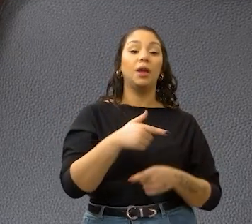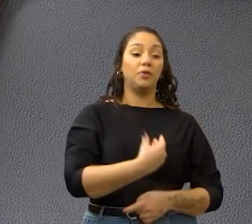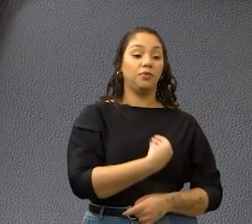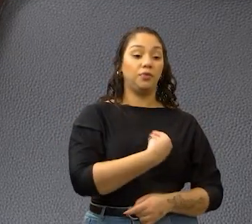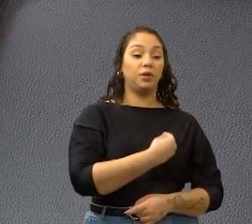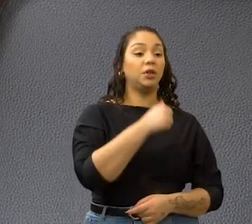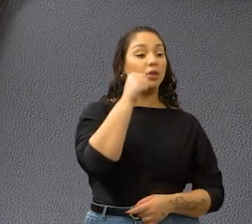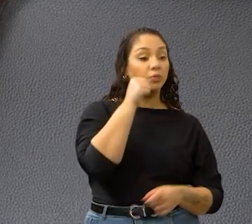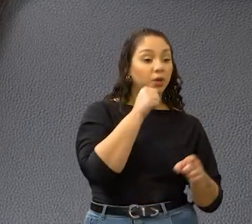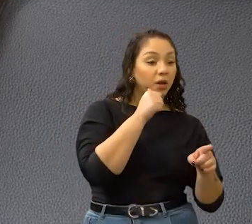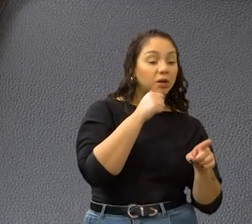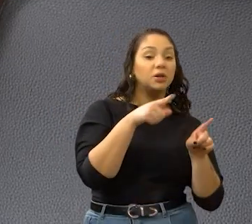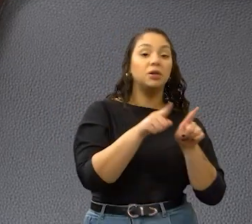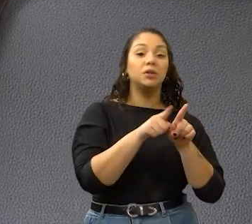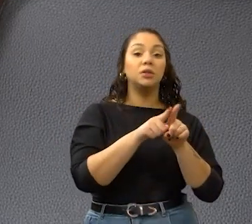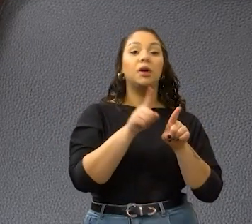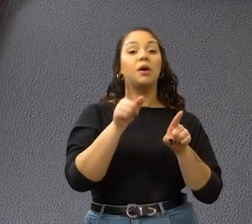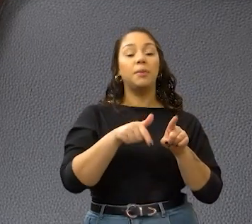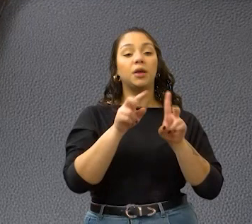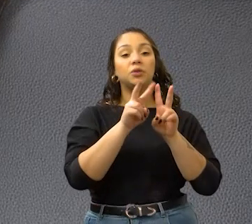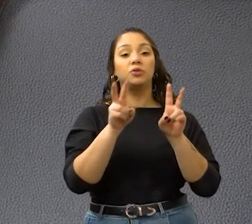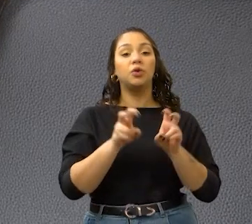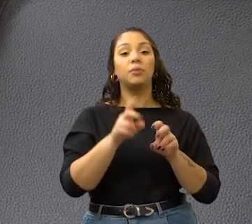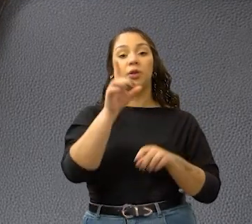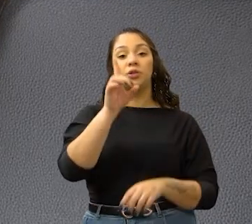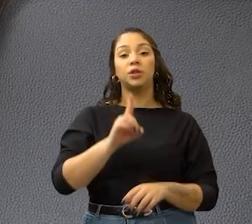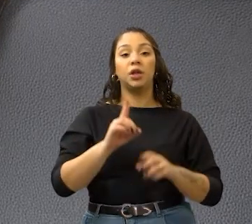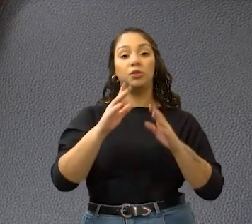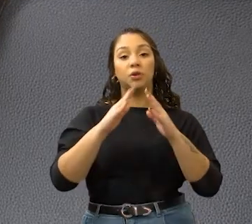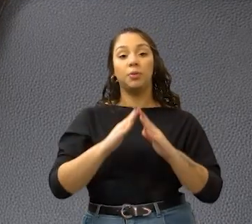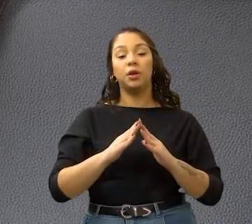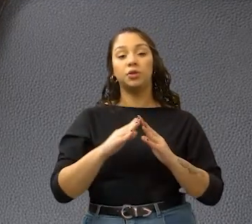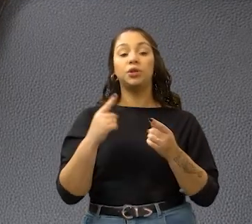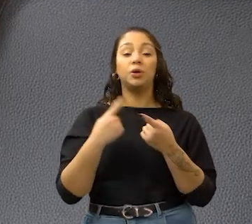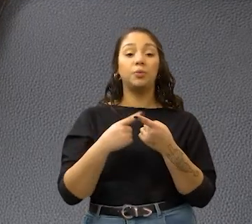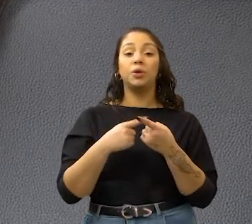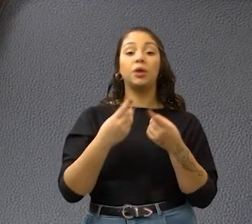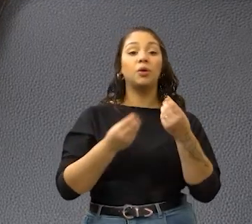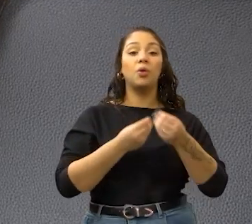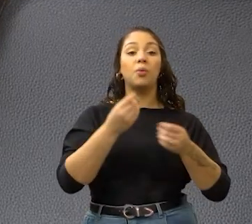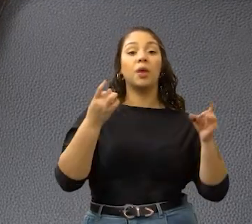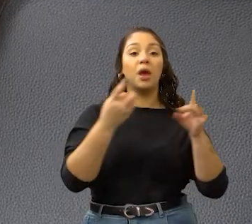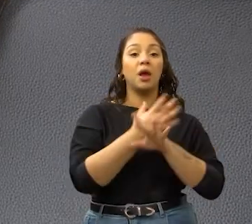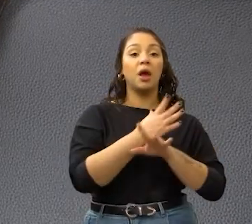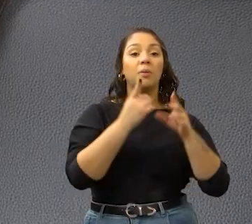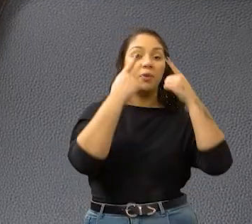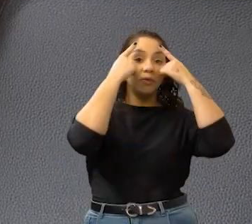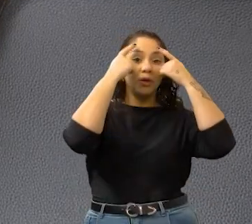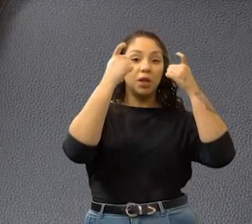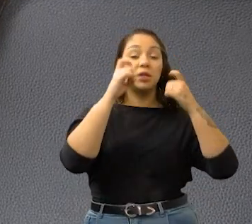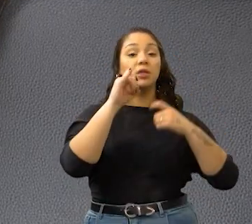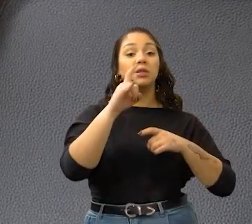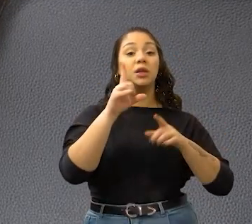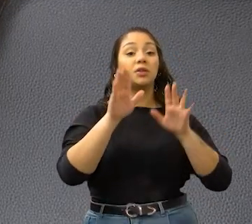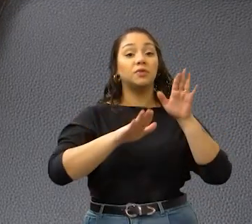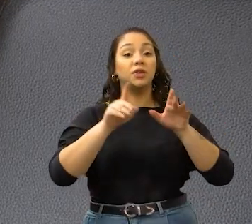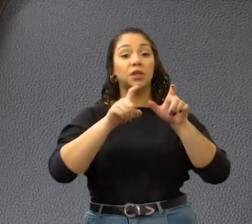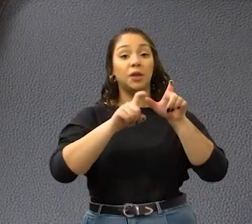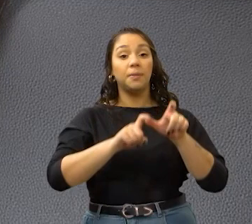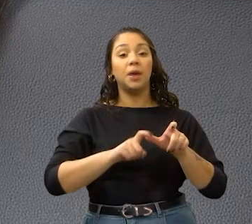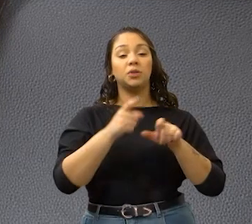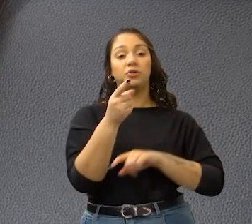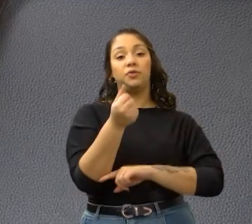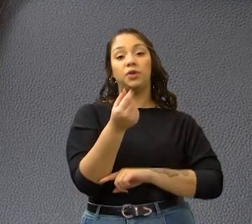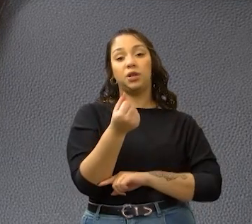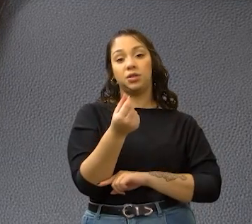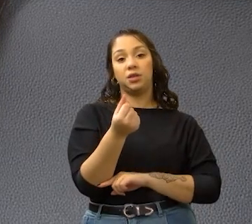também está falando do direito à moradia. Como que as mulheres interrompem o ciclo de violência? Se elas muitas vezes dependem financeiramente dos seus companheiros. E